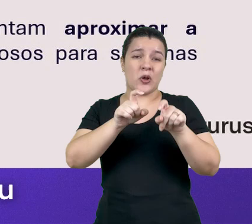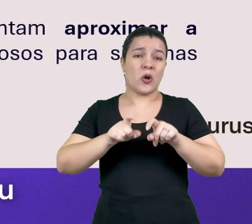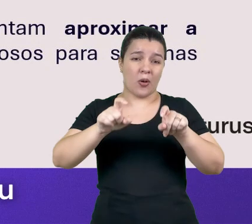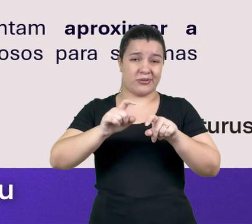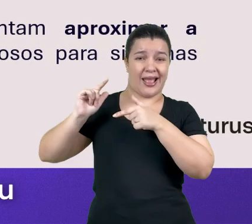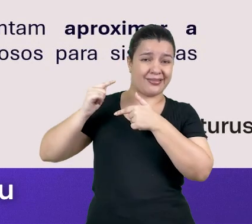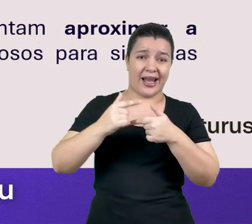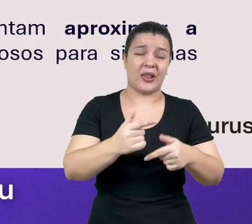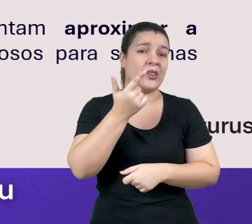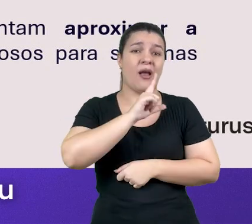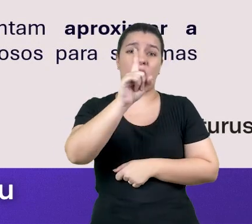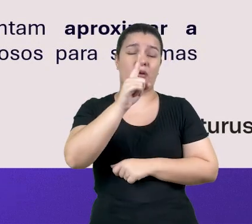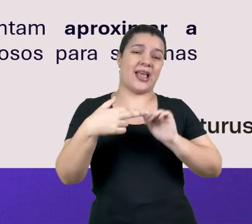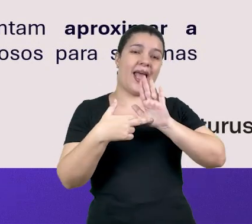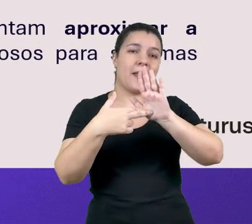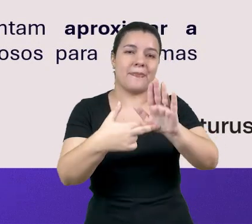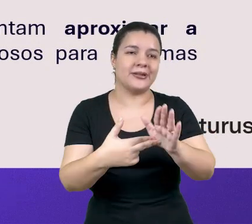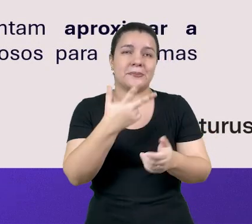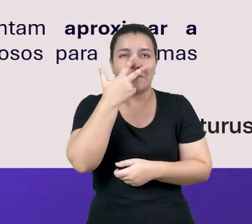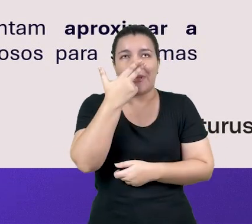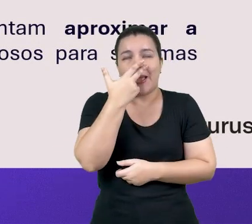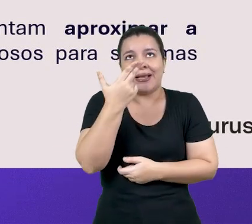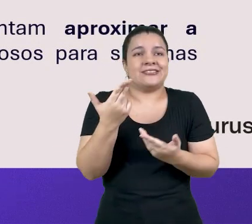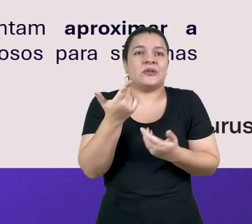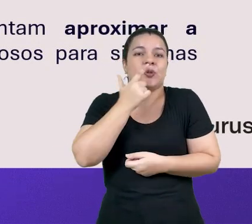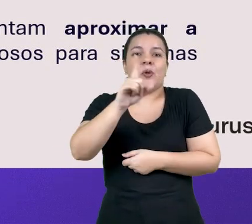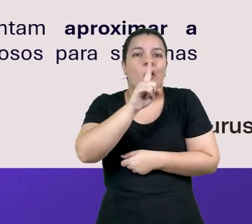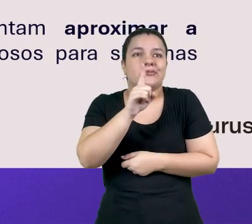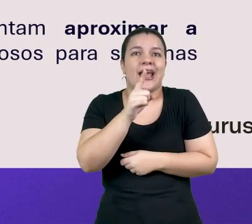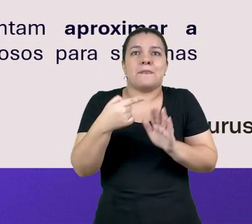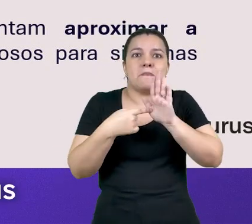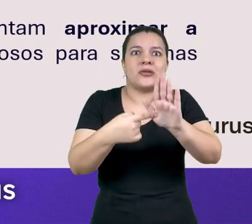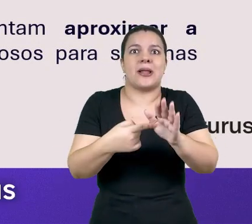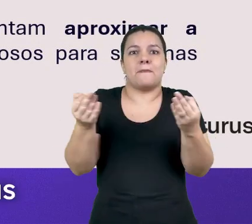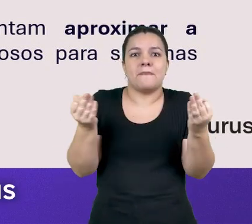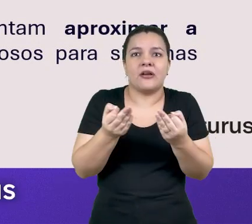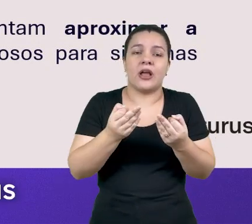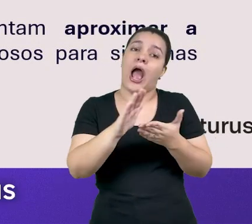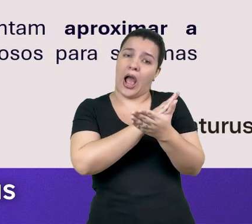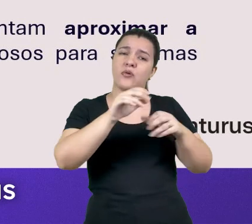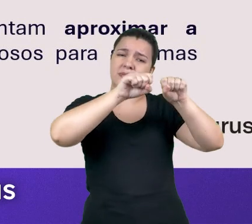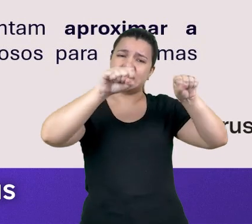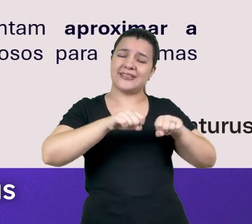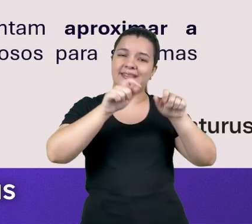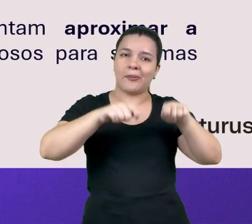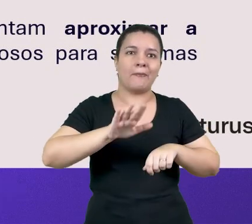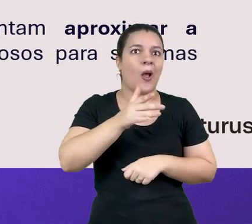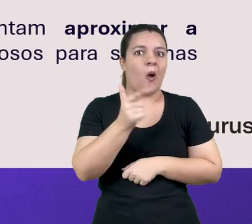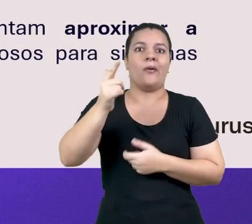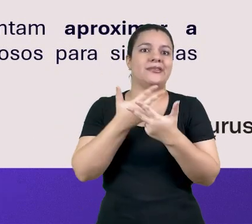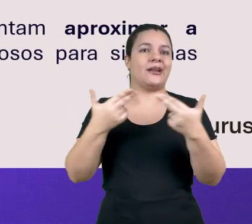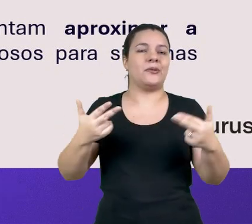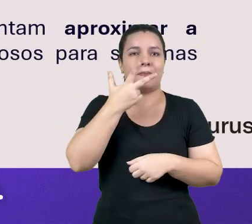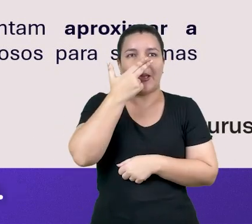muito bem essa correlação, ou ignora, ou aproxima de uma forma não muito interessante. Claro, funciona para muitos sistemas, mas para